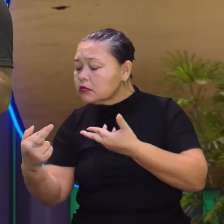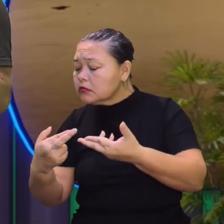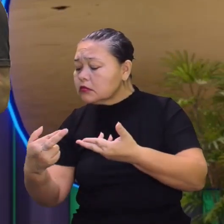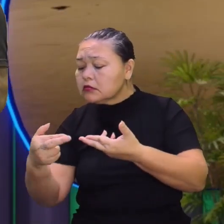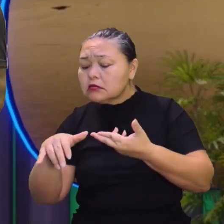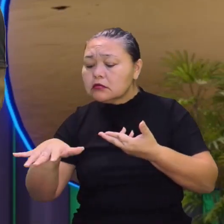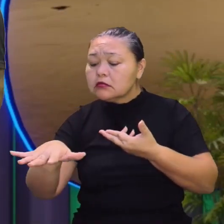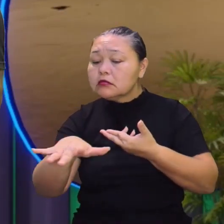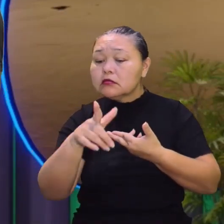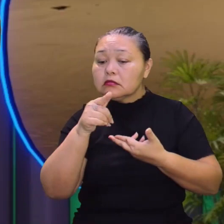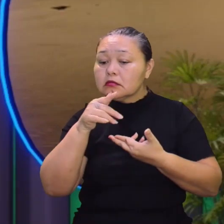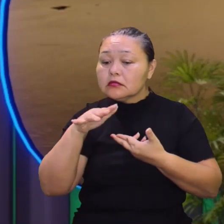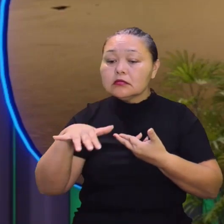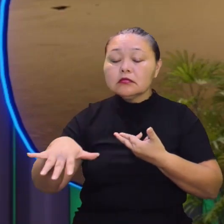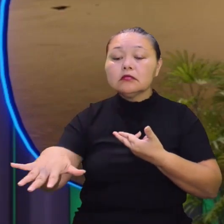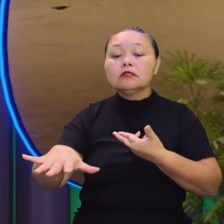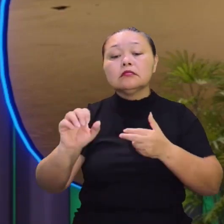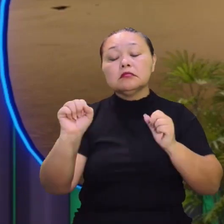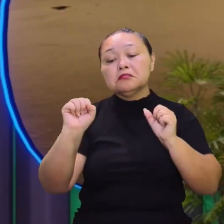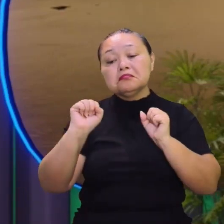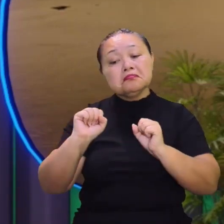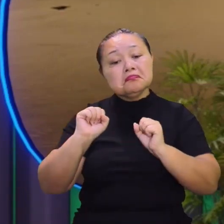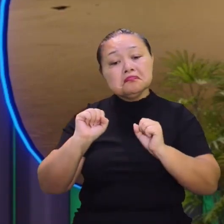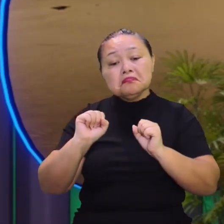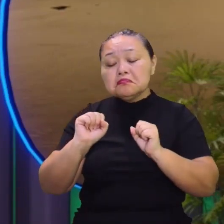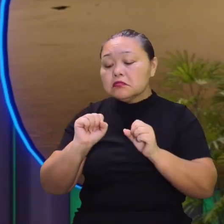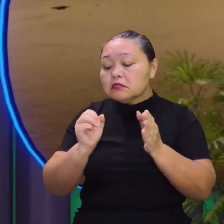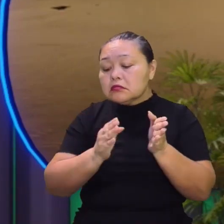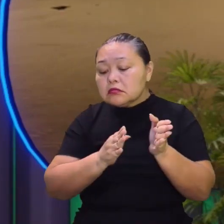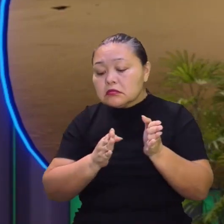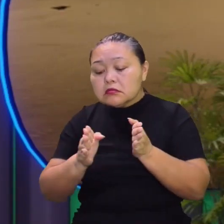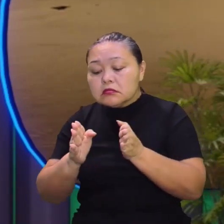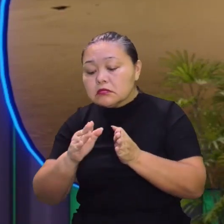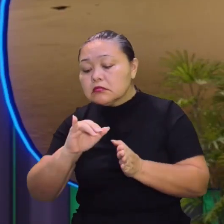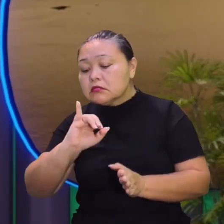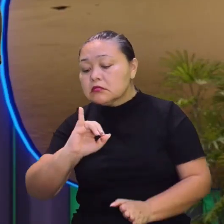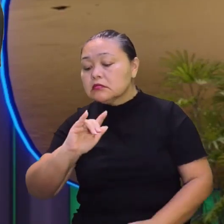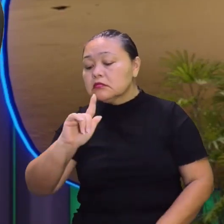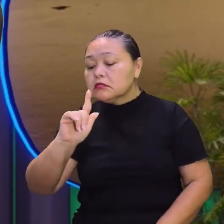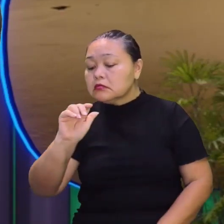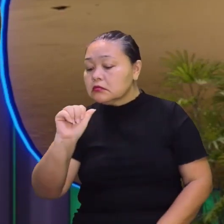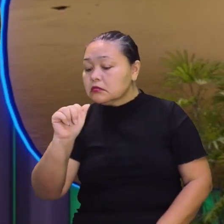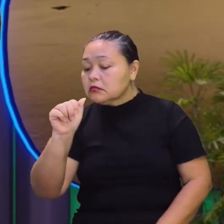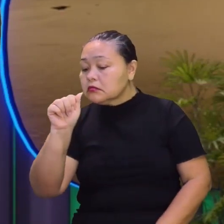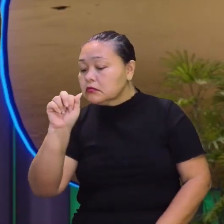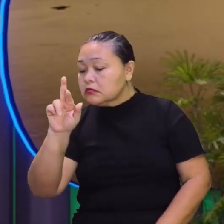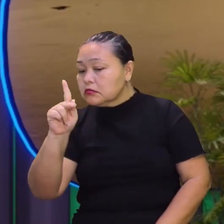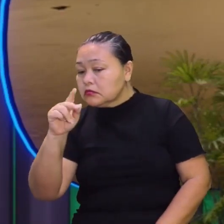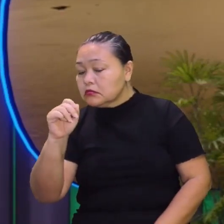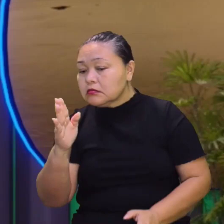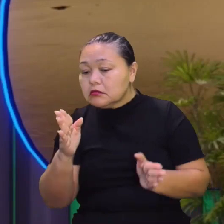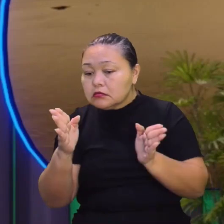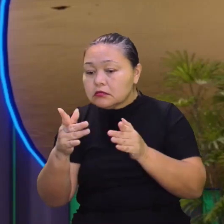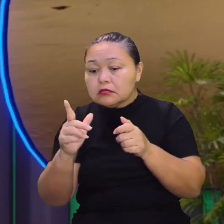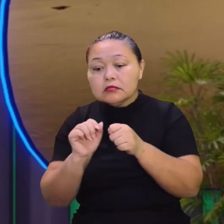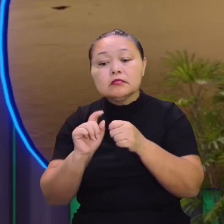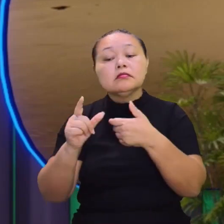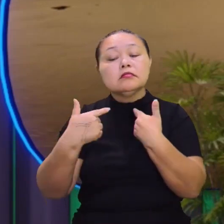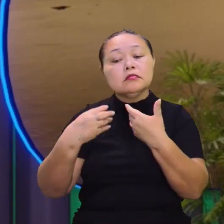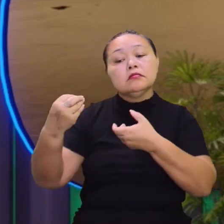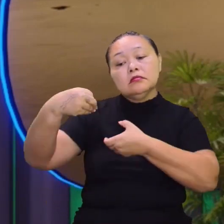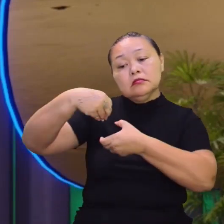relacionado a uma bacia hidrográfica. Pode ser apenas um garapé pequeno, que não vai passar barco nenhum, mas faz parte